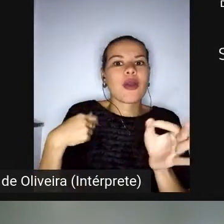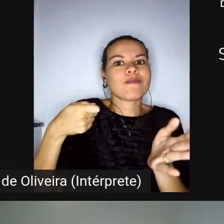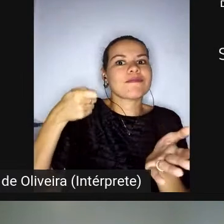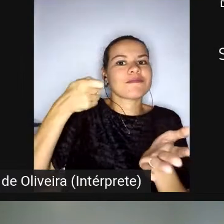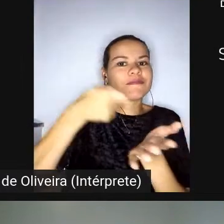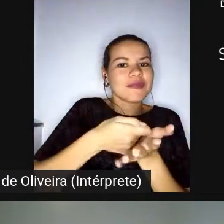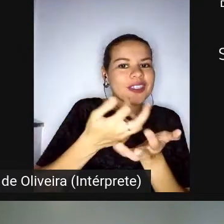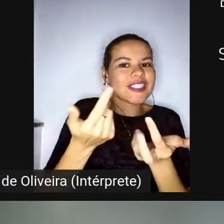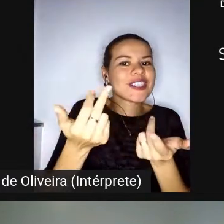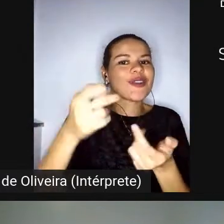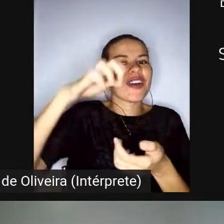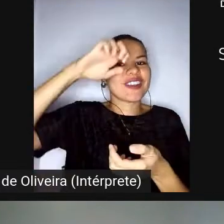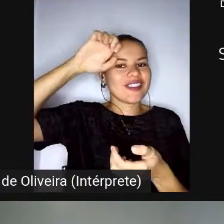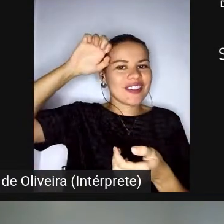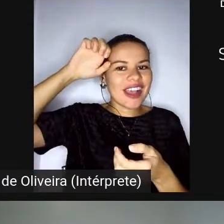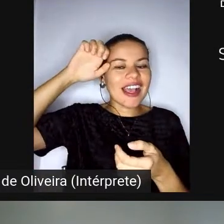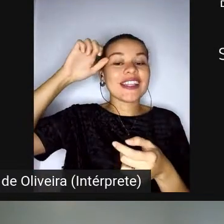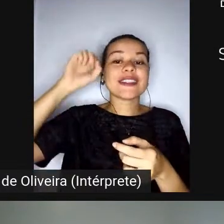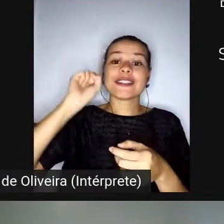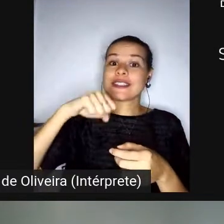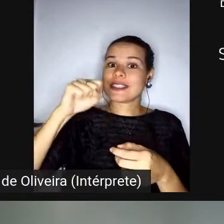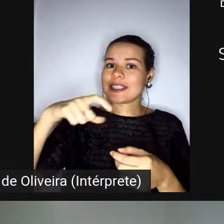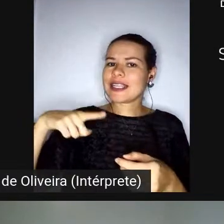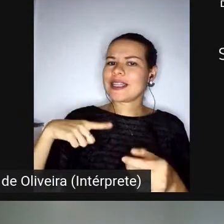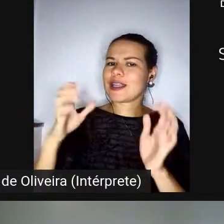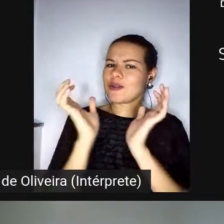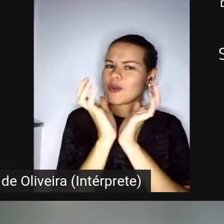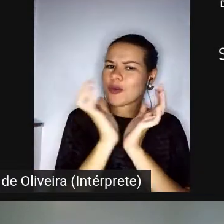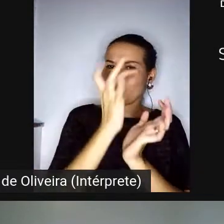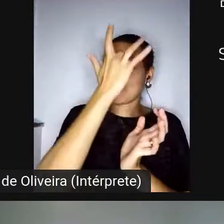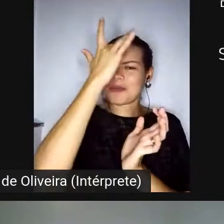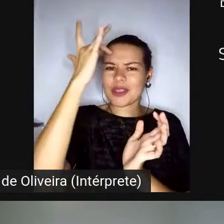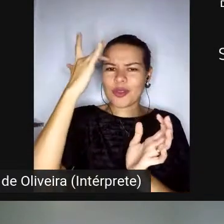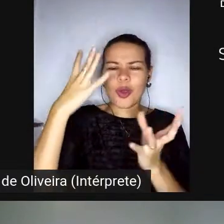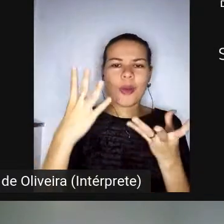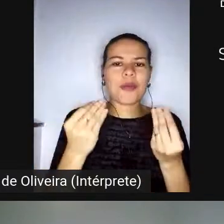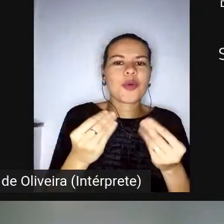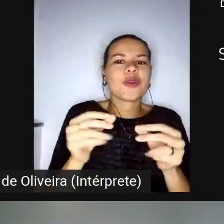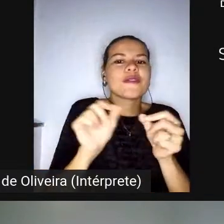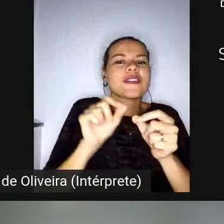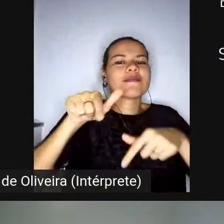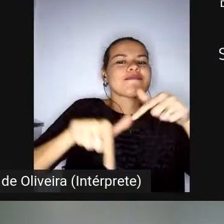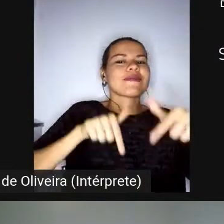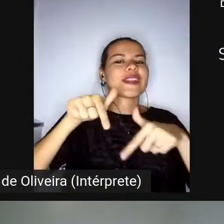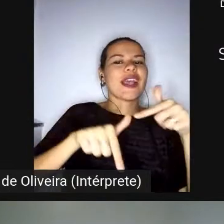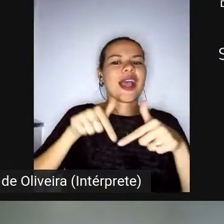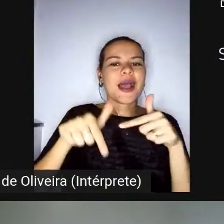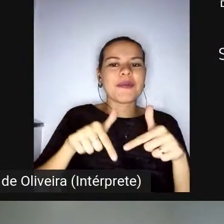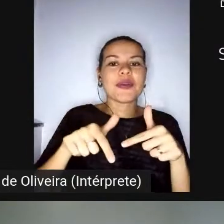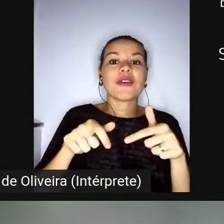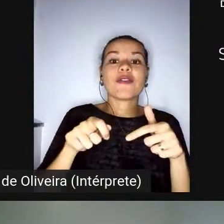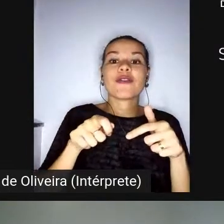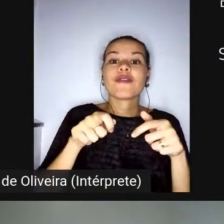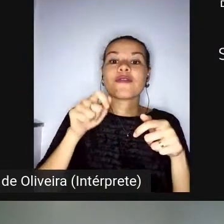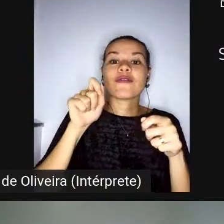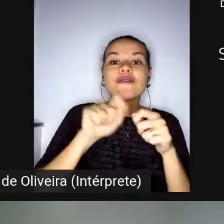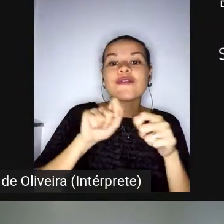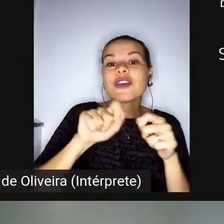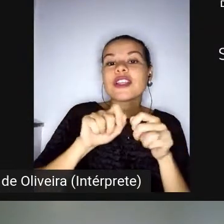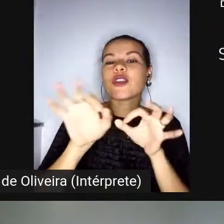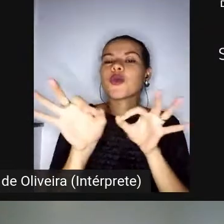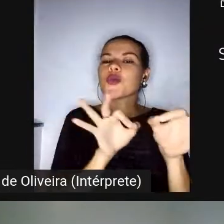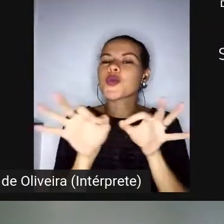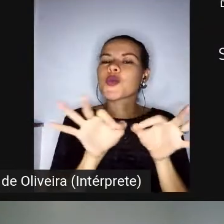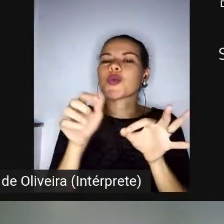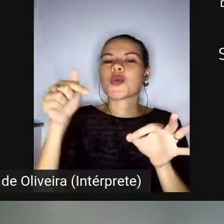falou tem uma equipe que por trás que faz esse evento acontecer na sua forma remota da é na sua forma